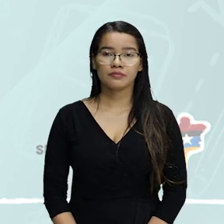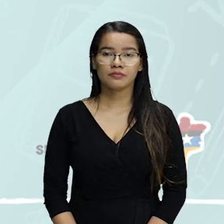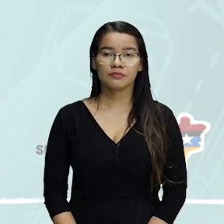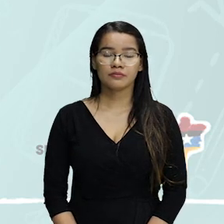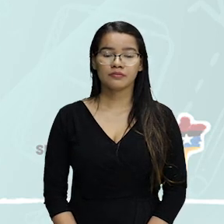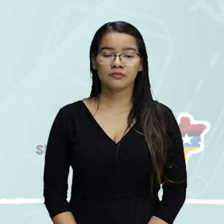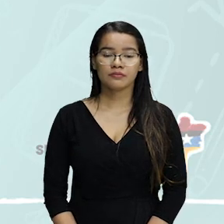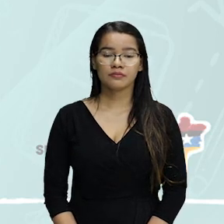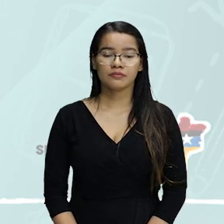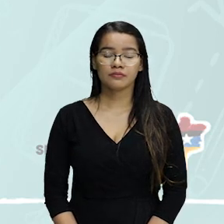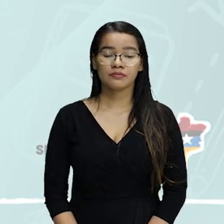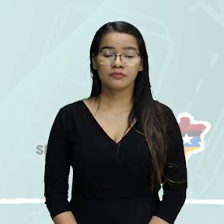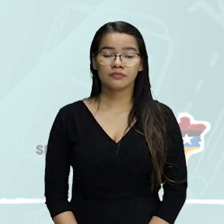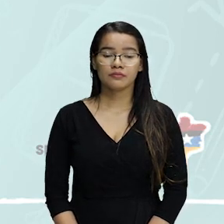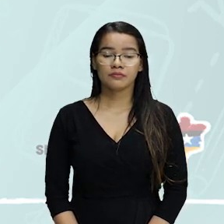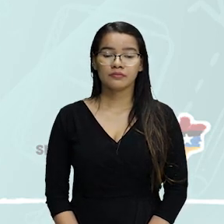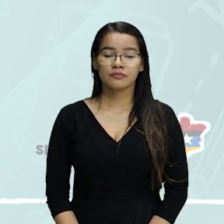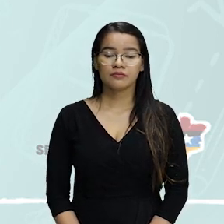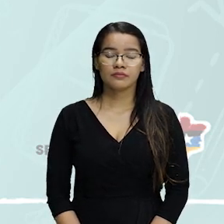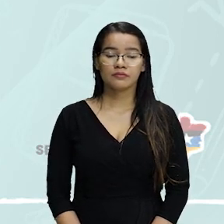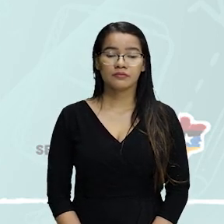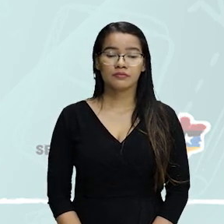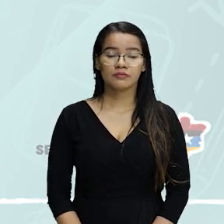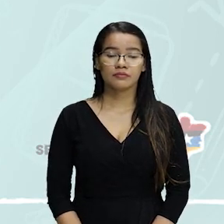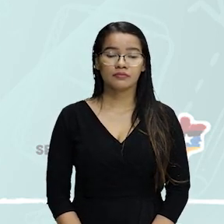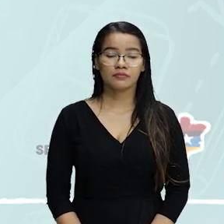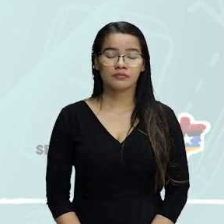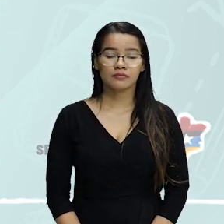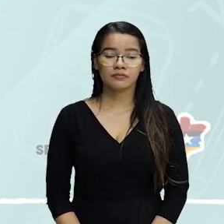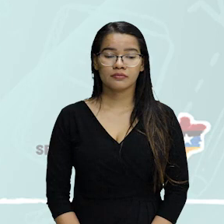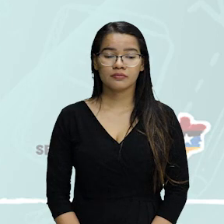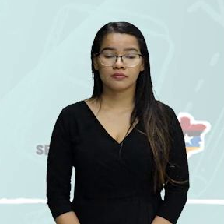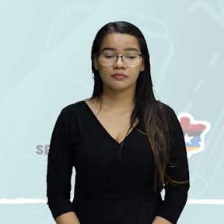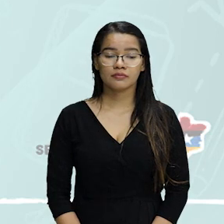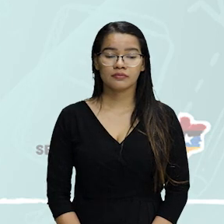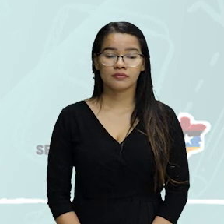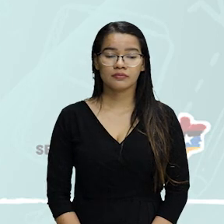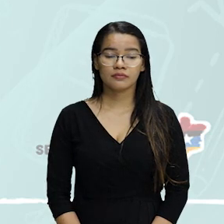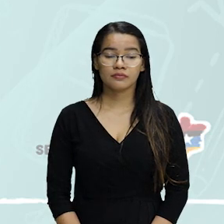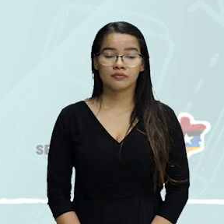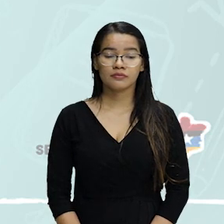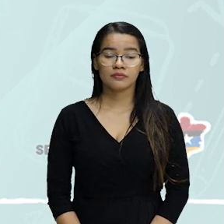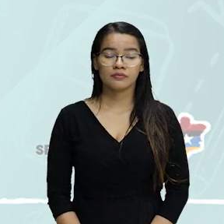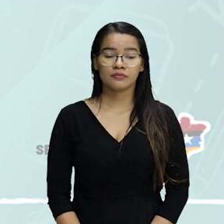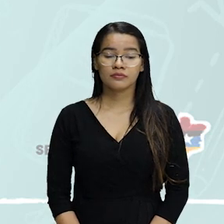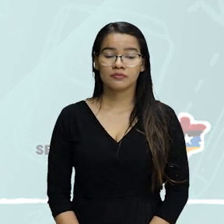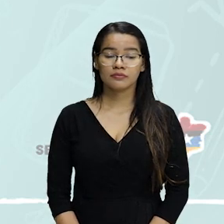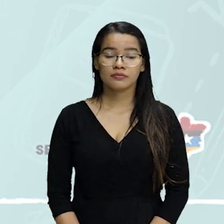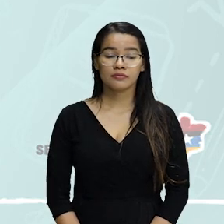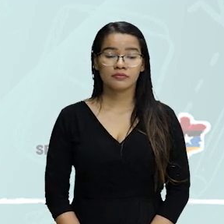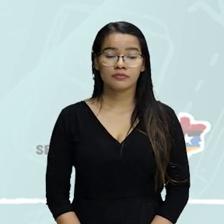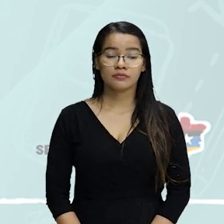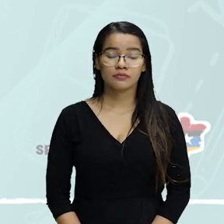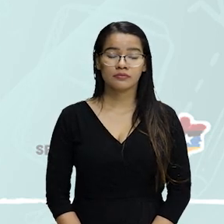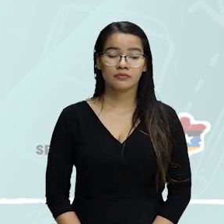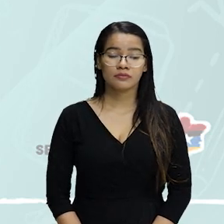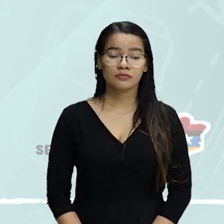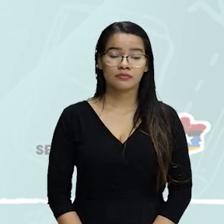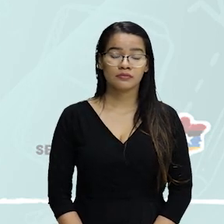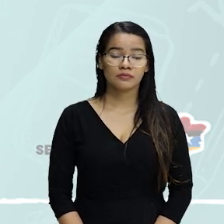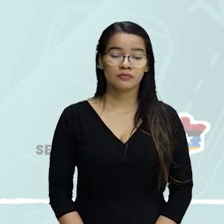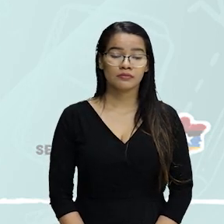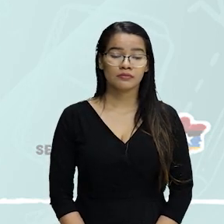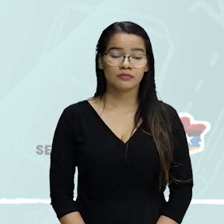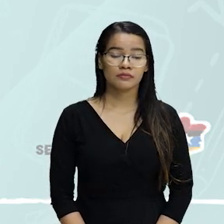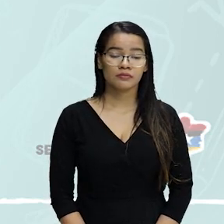Musa, honremos o herói que o povo rude subjugou o Uruguai e no seu